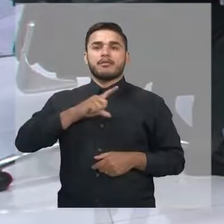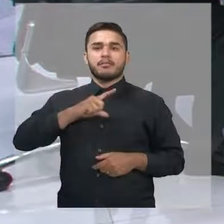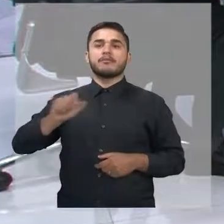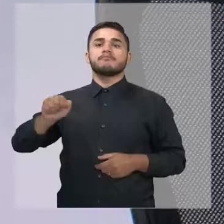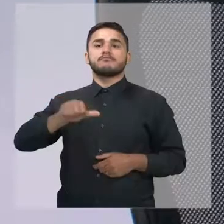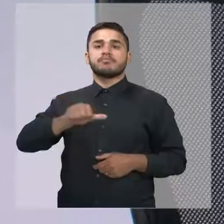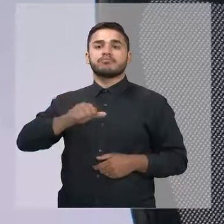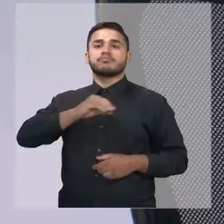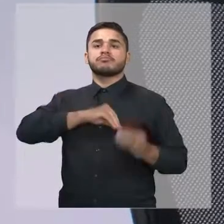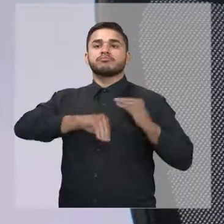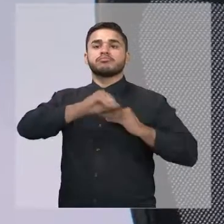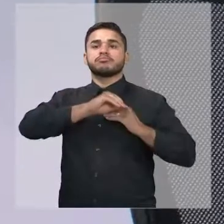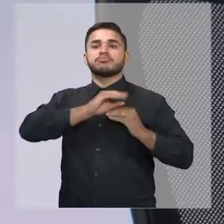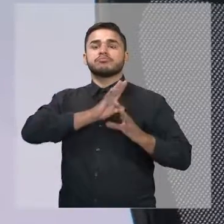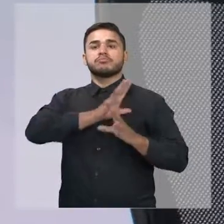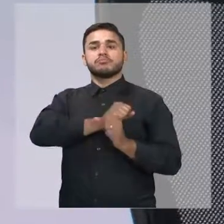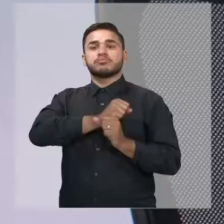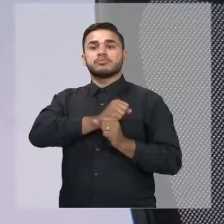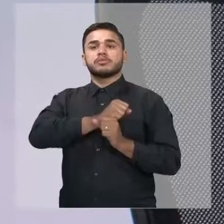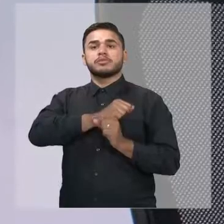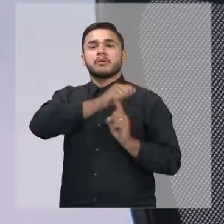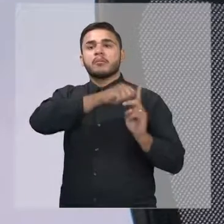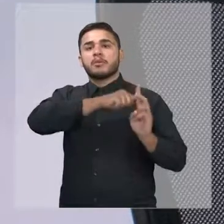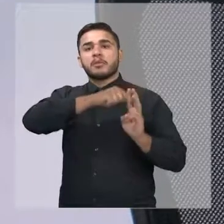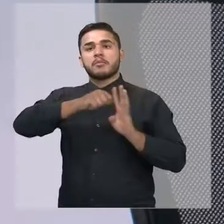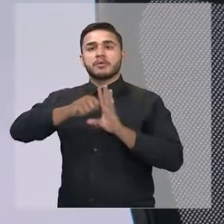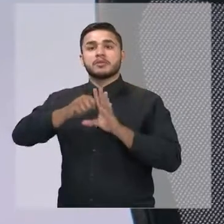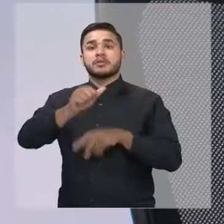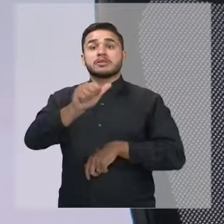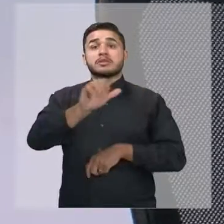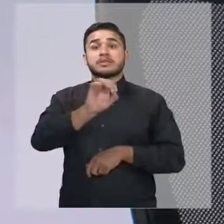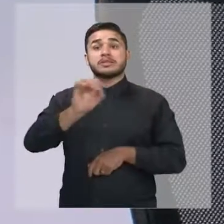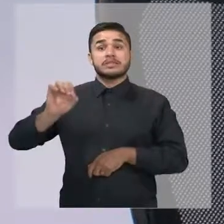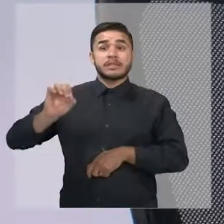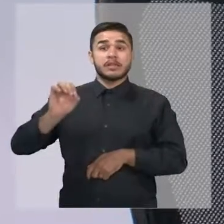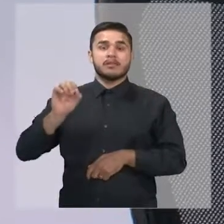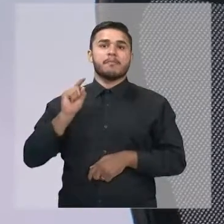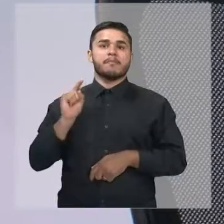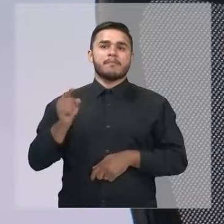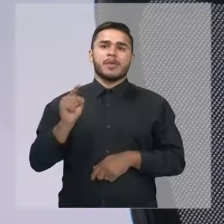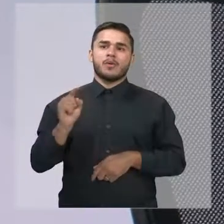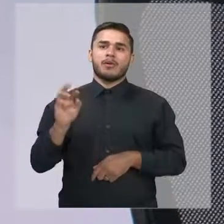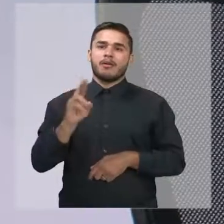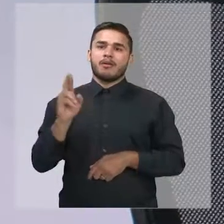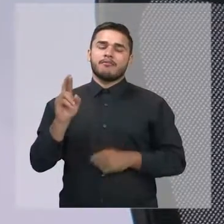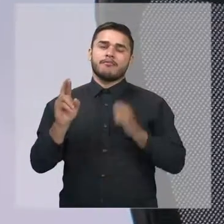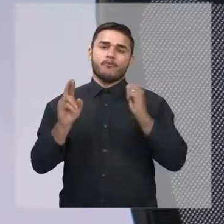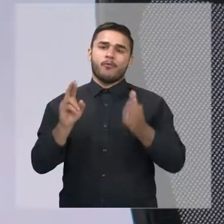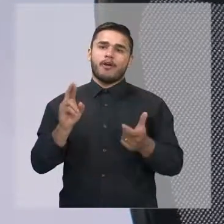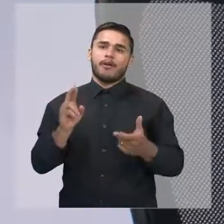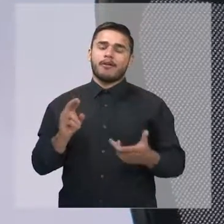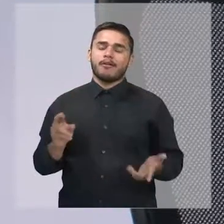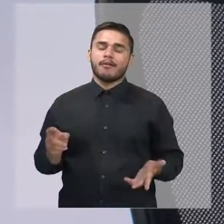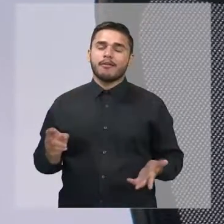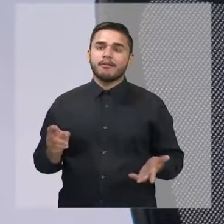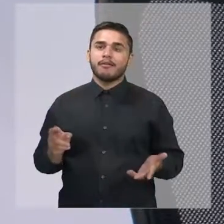dessa fala tem uma estrutura racional. Né? Não tem ingenuidade aí nessa fala dele, inclusive porque ele esconde o fato verdadeiro anterior. Né?